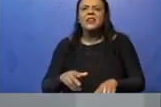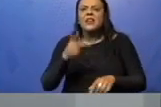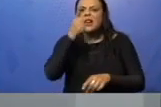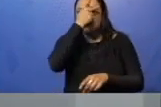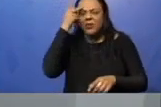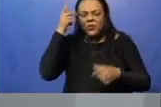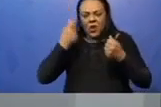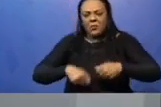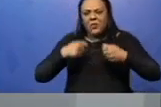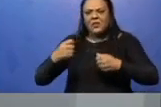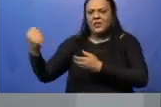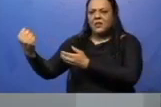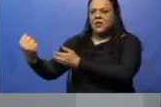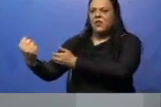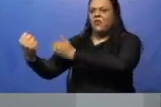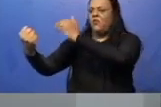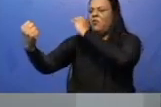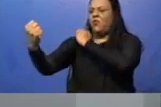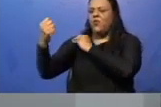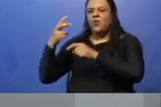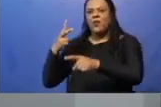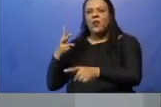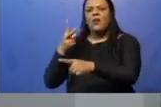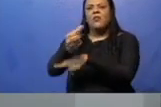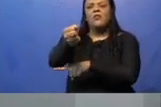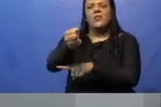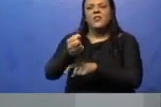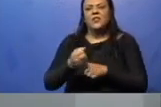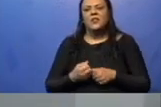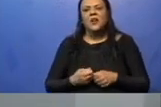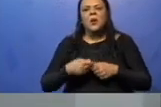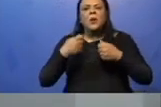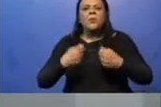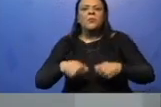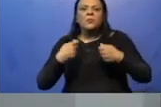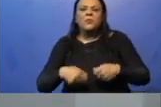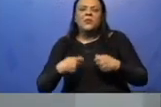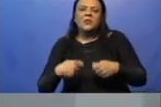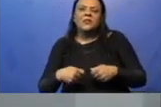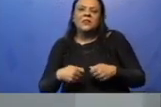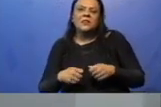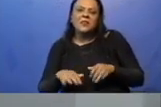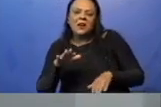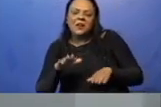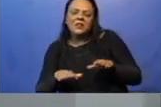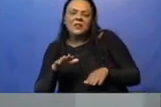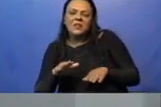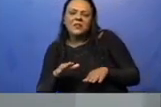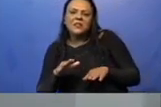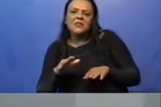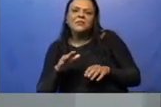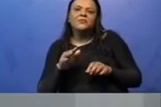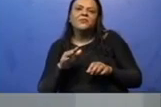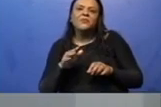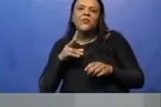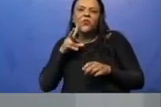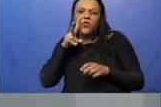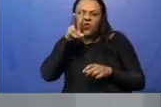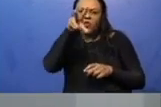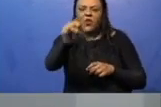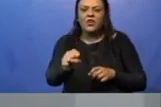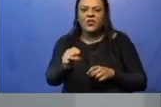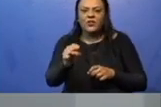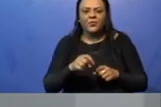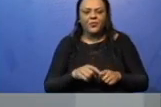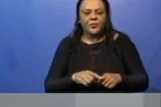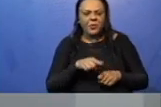vencer. Que, infelizmente, quantas pessoas, às vezes, não se valem da força física porque não conseguem ganhar na argumentação. O lobo conseguiu ganhar